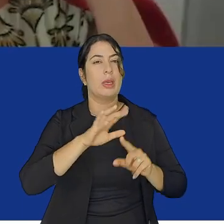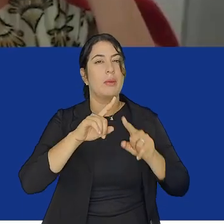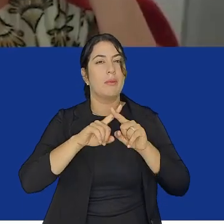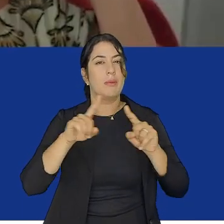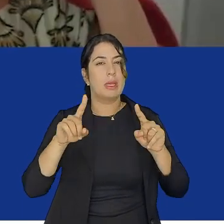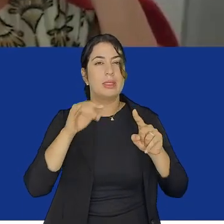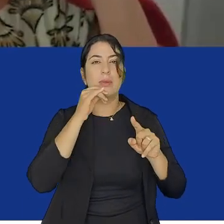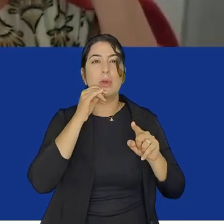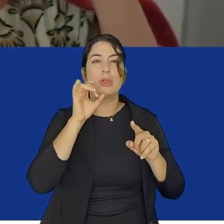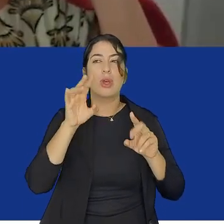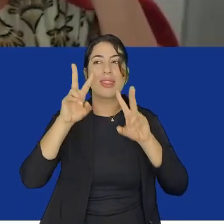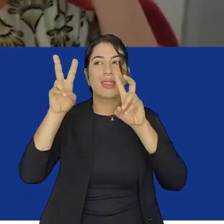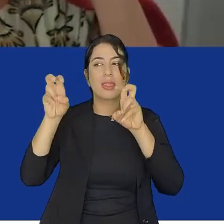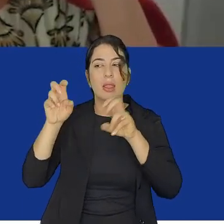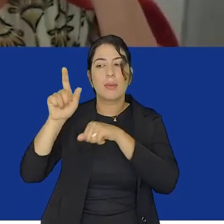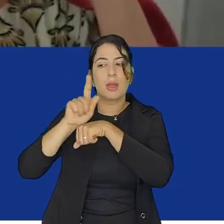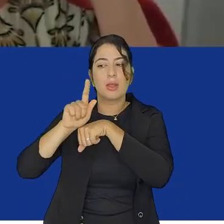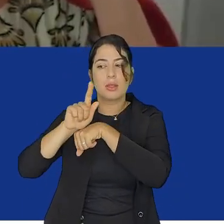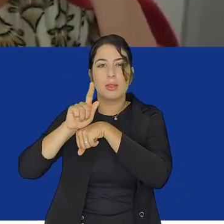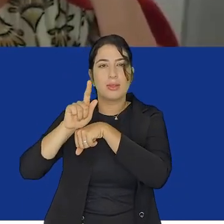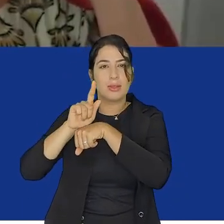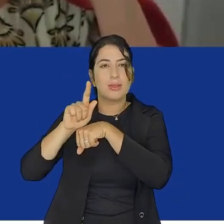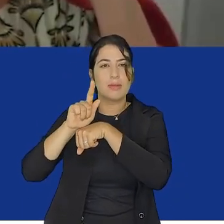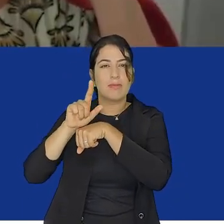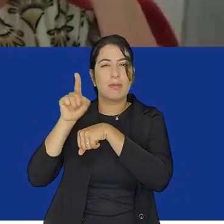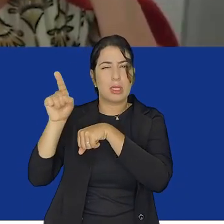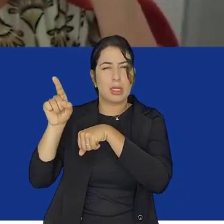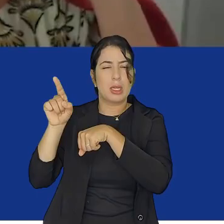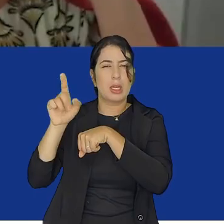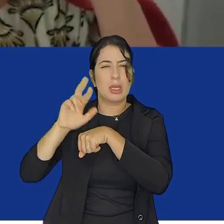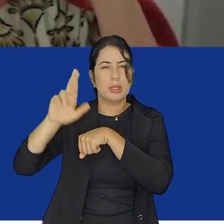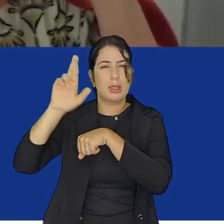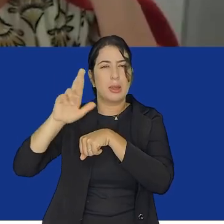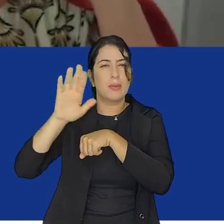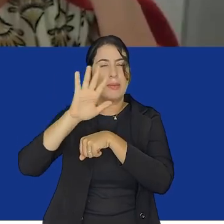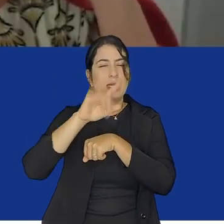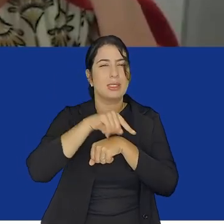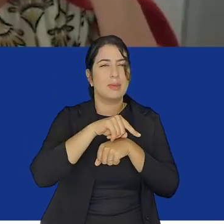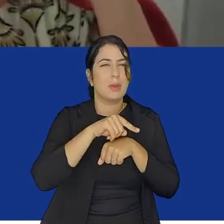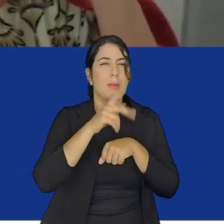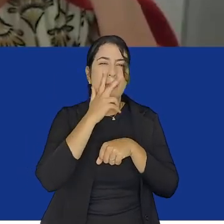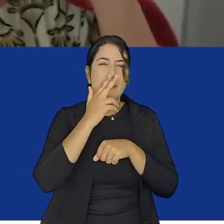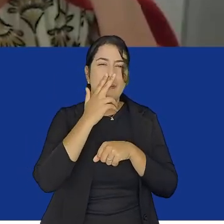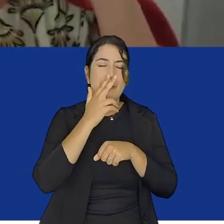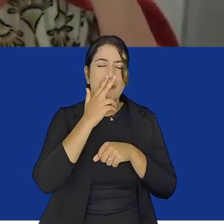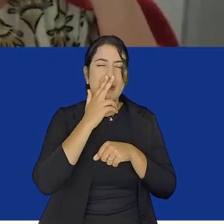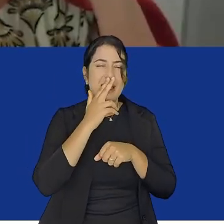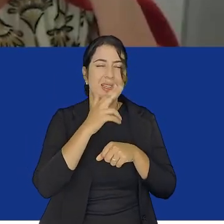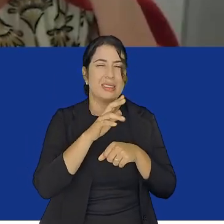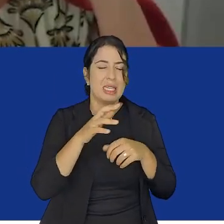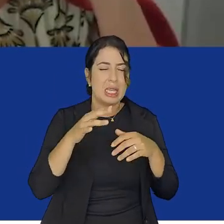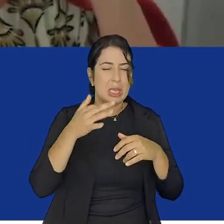que sofrem assédio. Não que haja diferença entre as dores humanas, mas nos acessos,